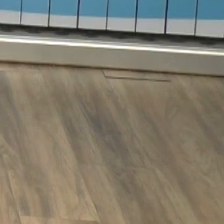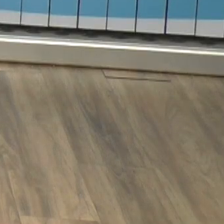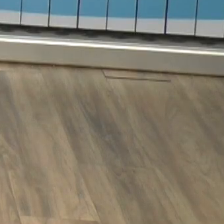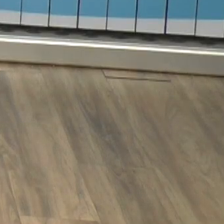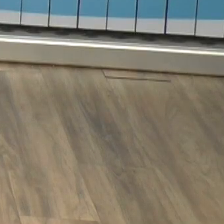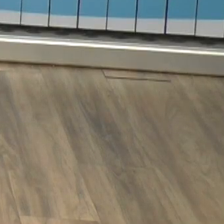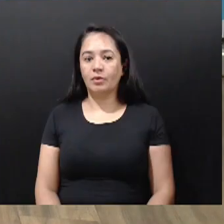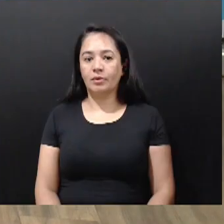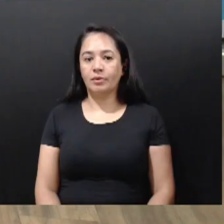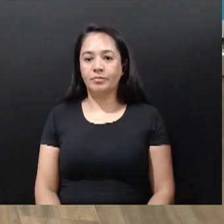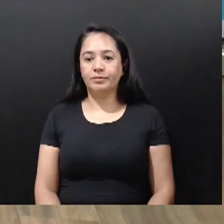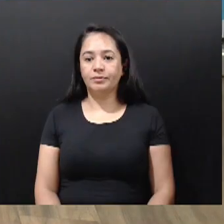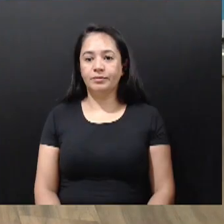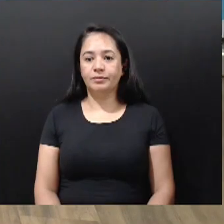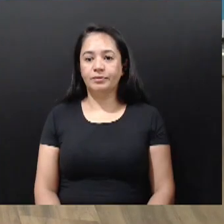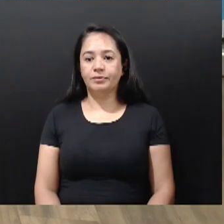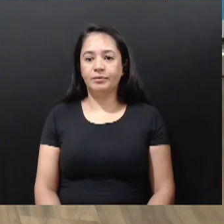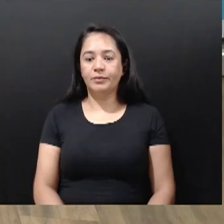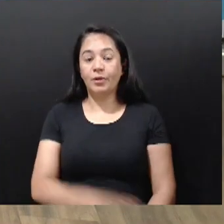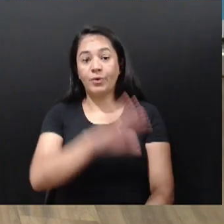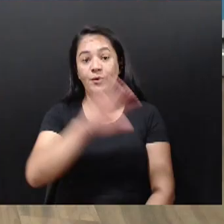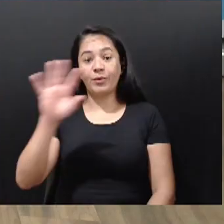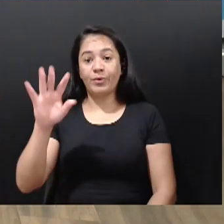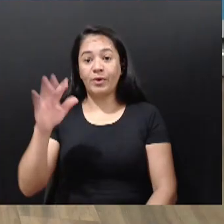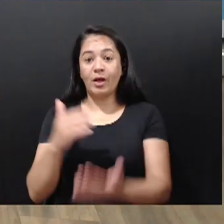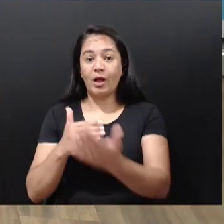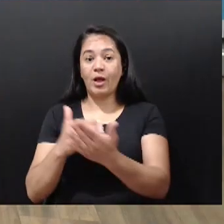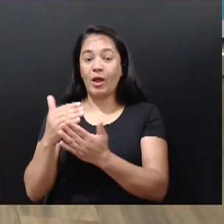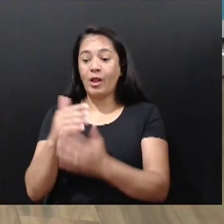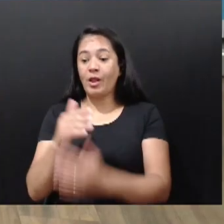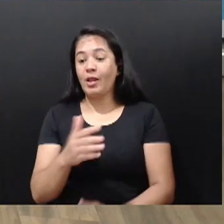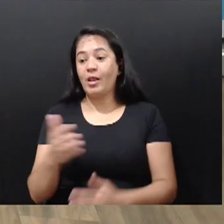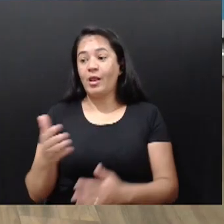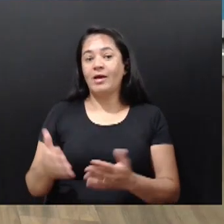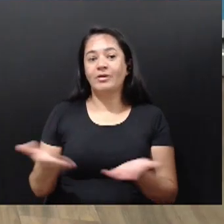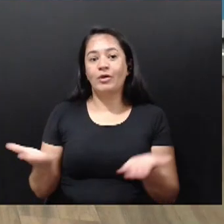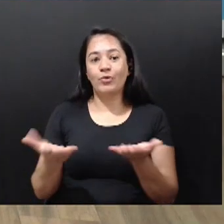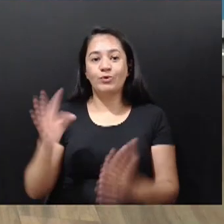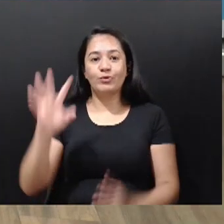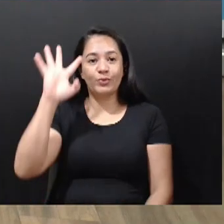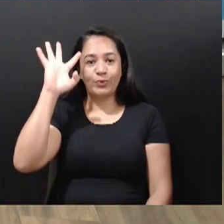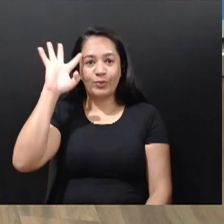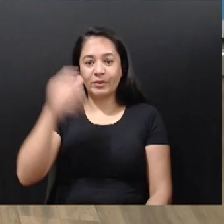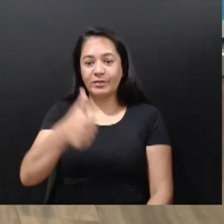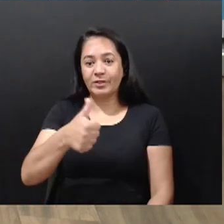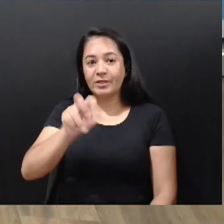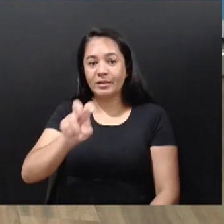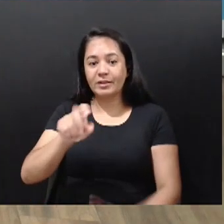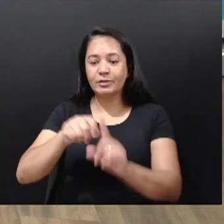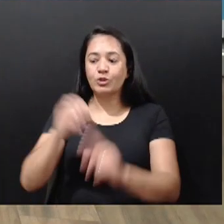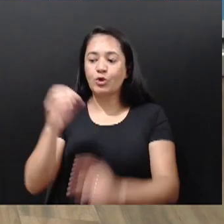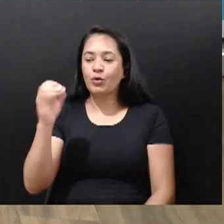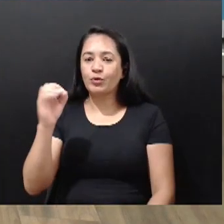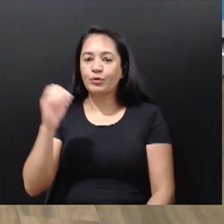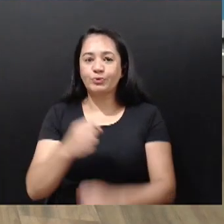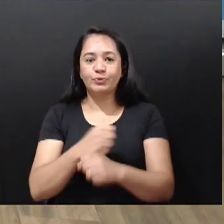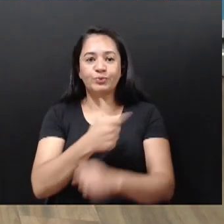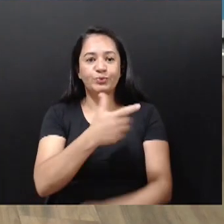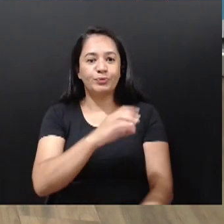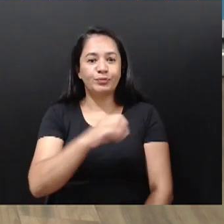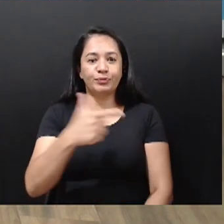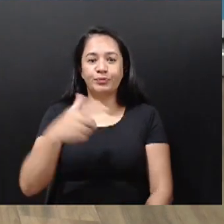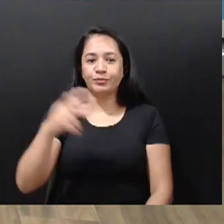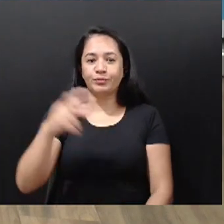Olá, boa tarde. Chegamos ao meio da semana, quarta-feira, 15 de outubro de 2025. Começa agora o Jornal